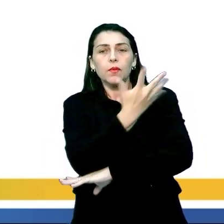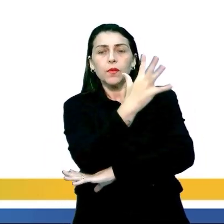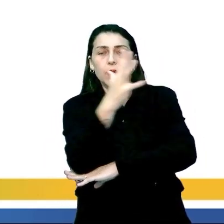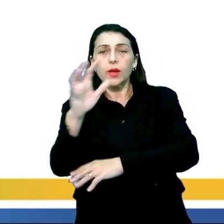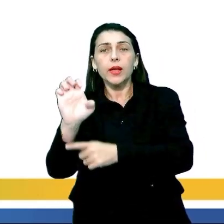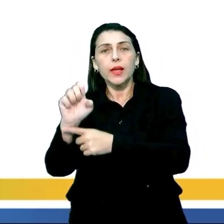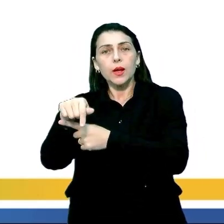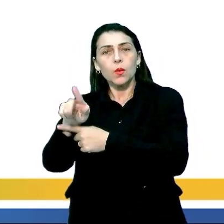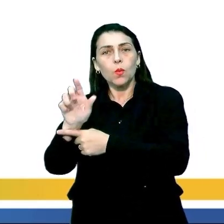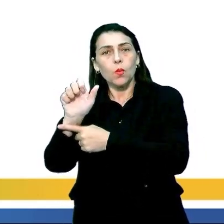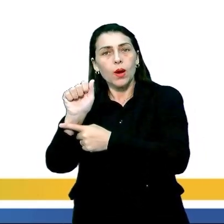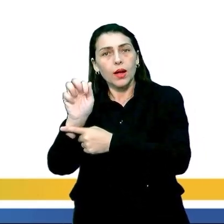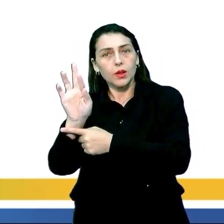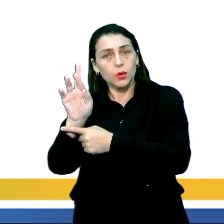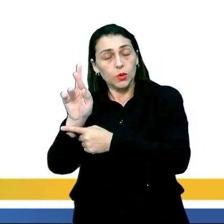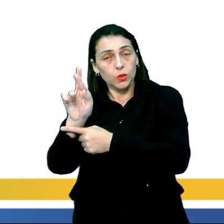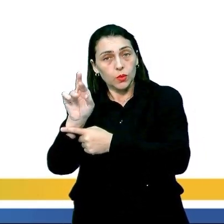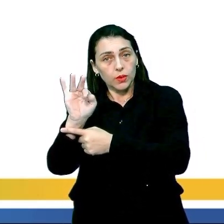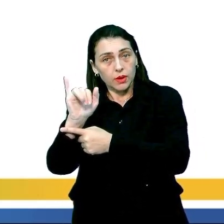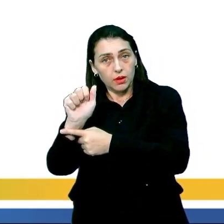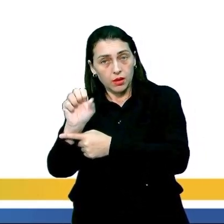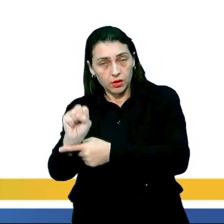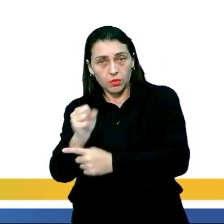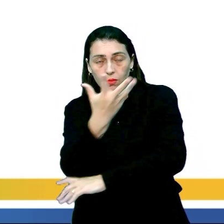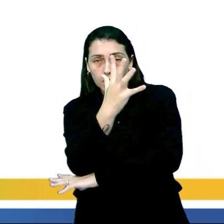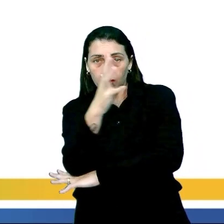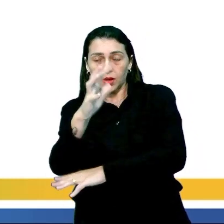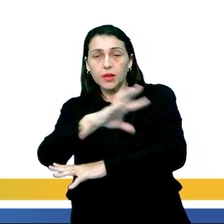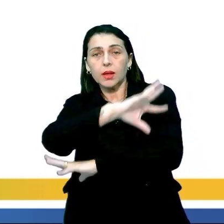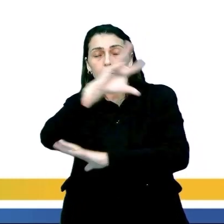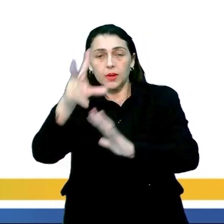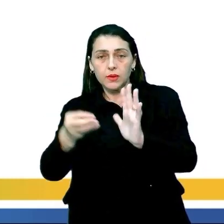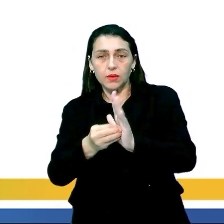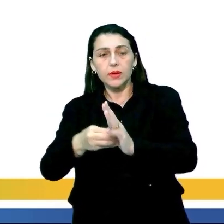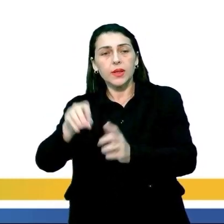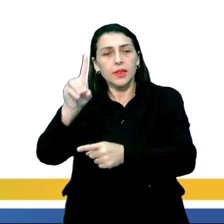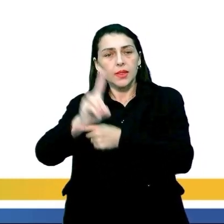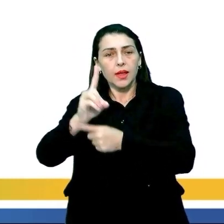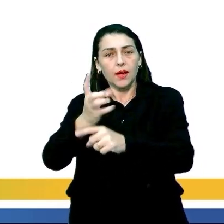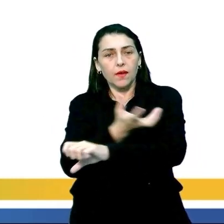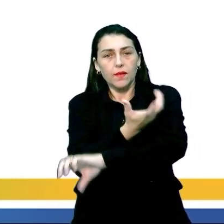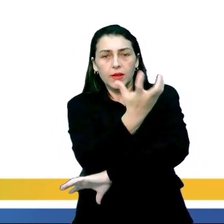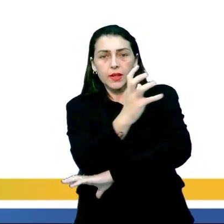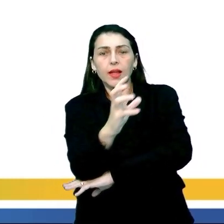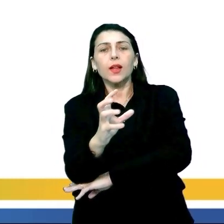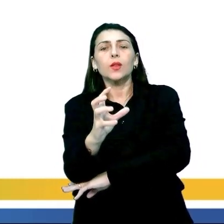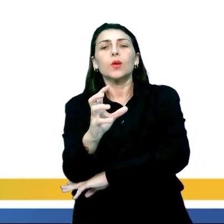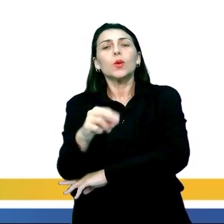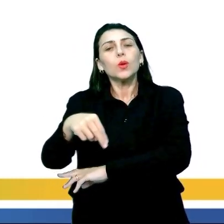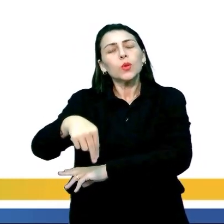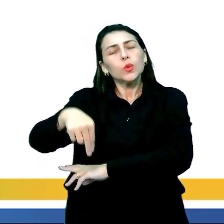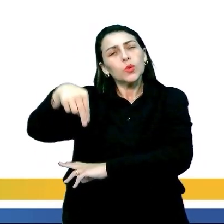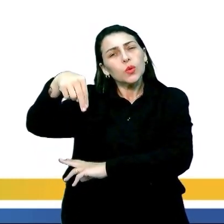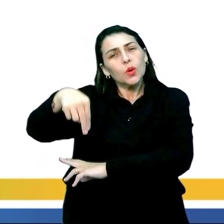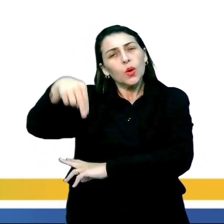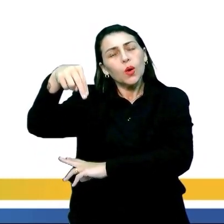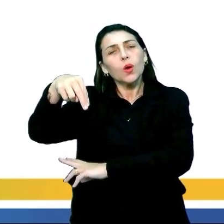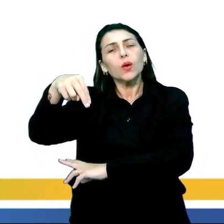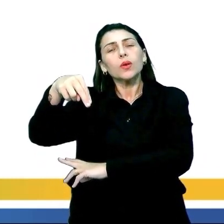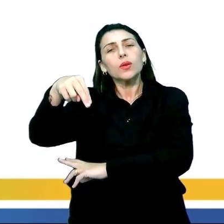florestas equatoriais, como a floresta amazônica. D. A vegetação que ocorre no norte da África e no centro